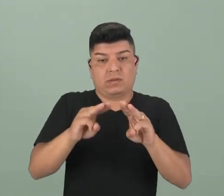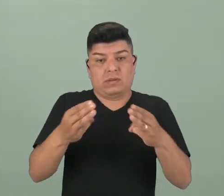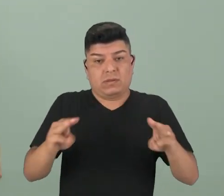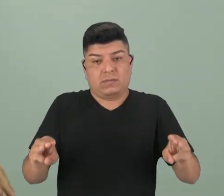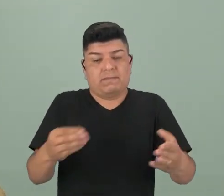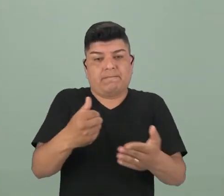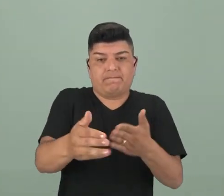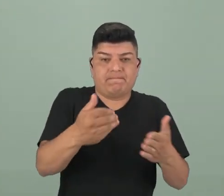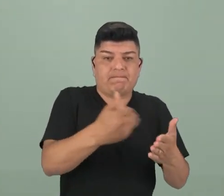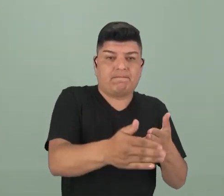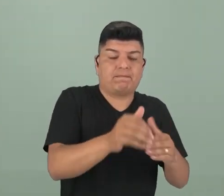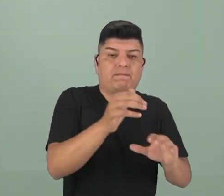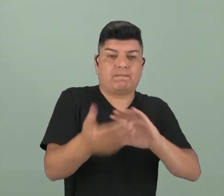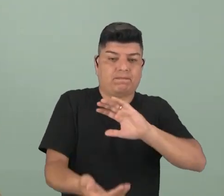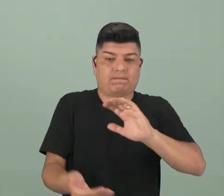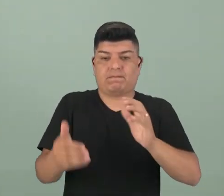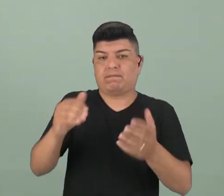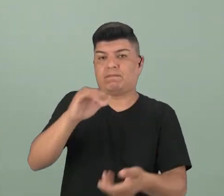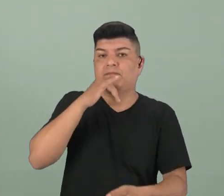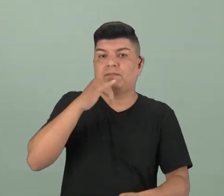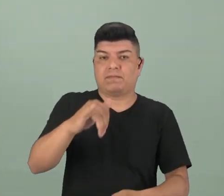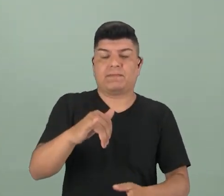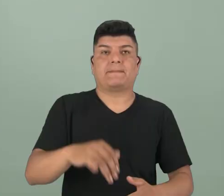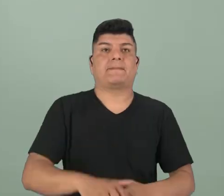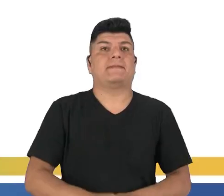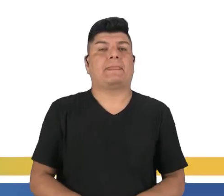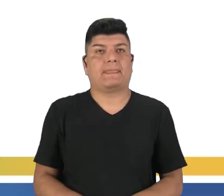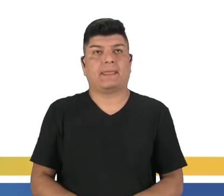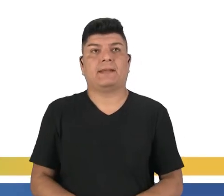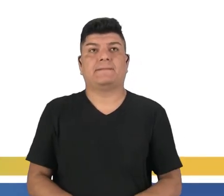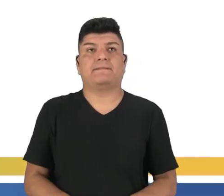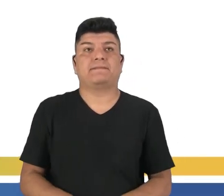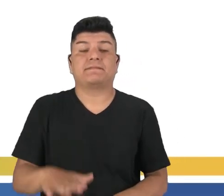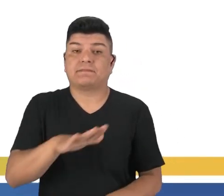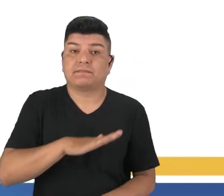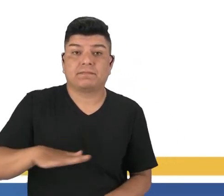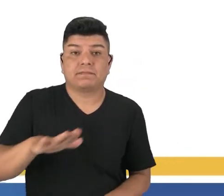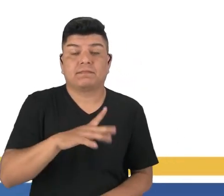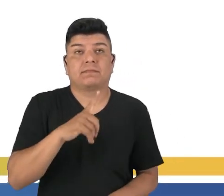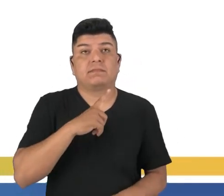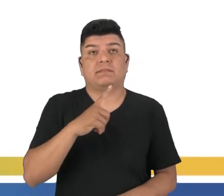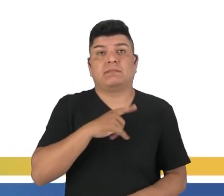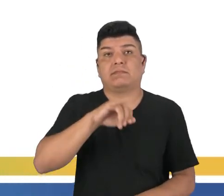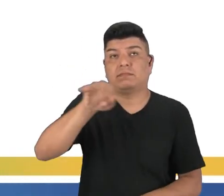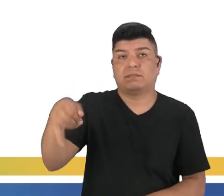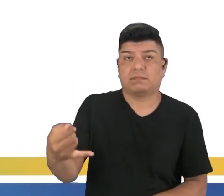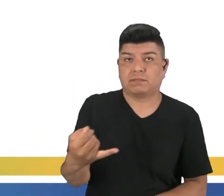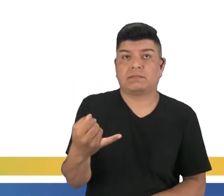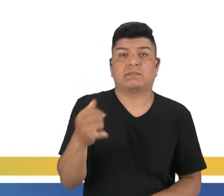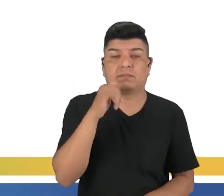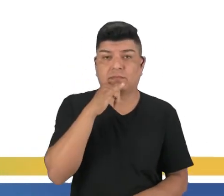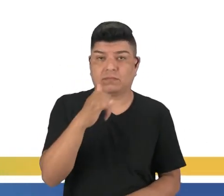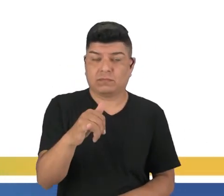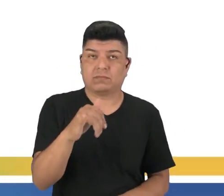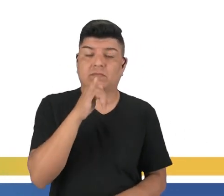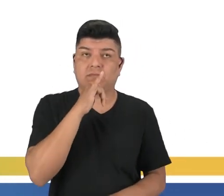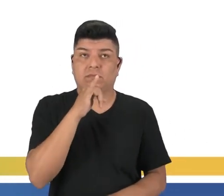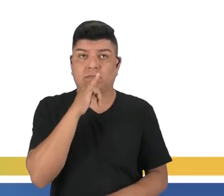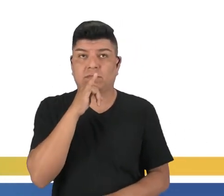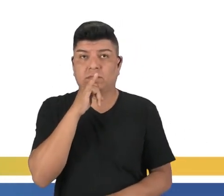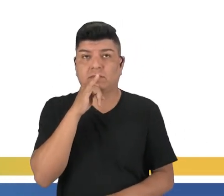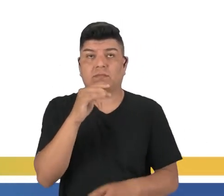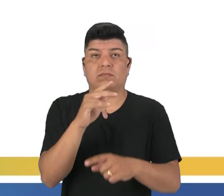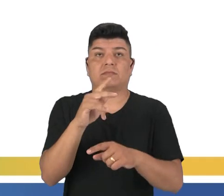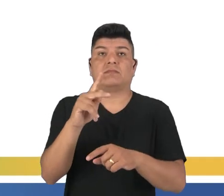se perdendo, se transformando em energia. E aí, basicamente, nós temos o aproveitamento dessa energia, né? Por exemplo, da